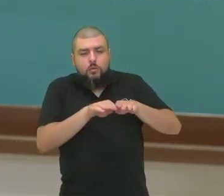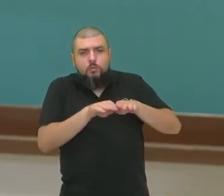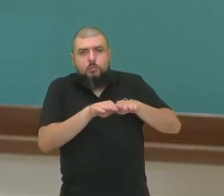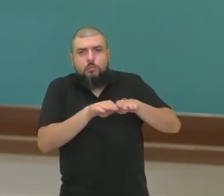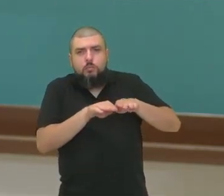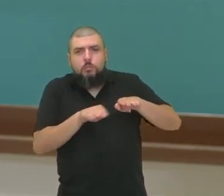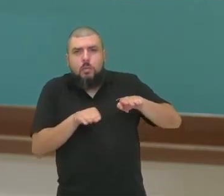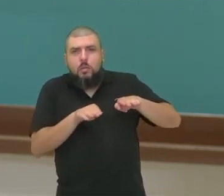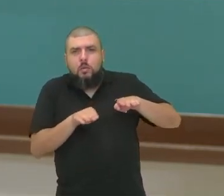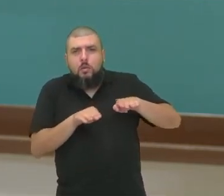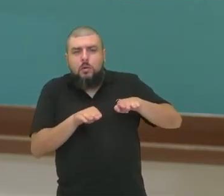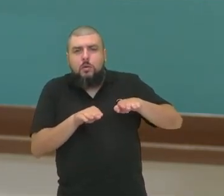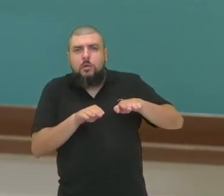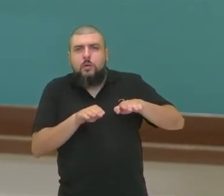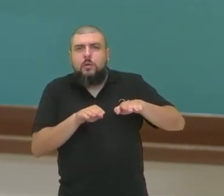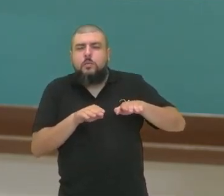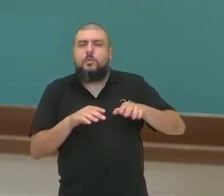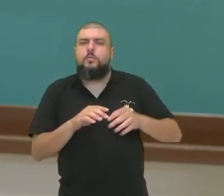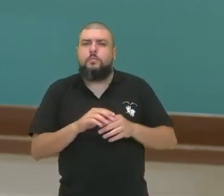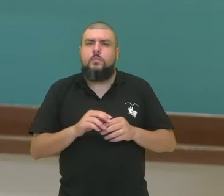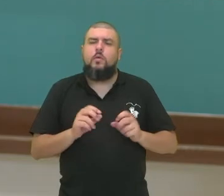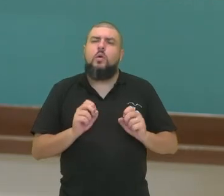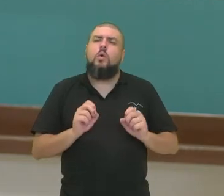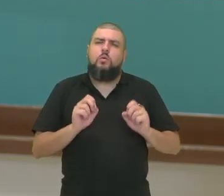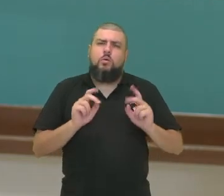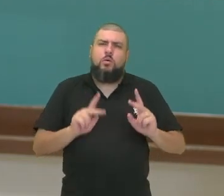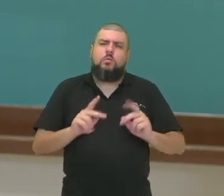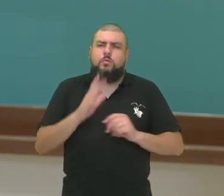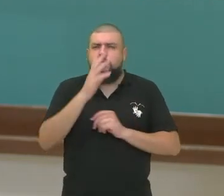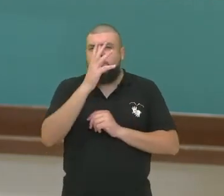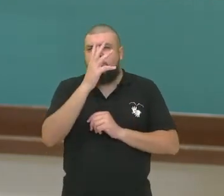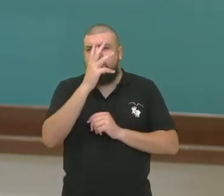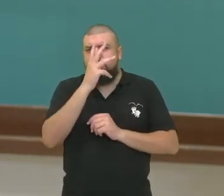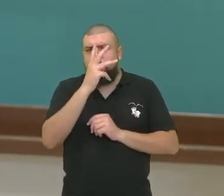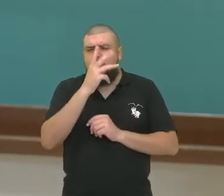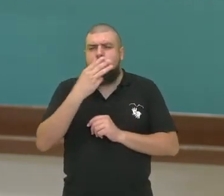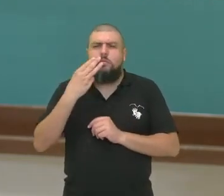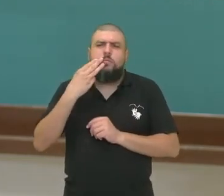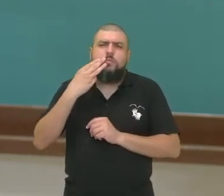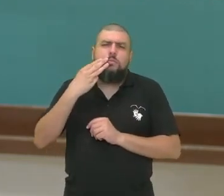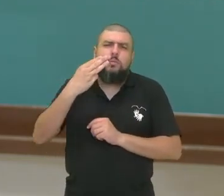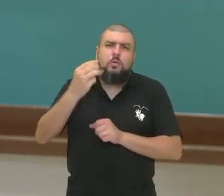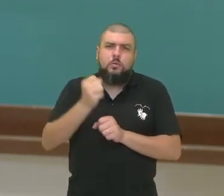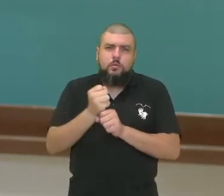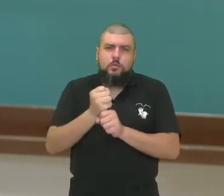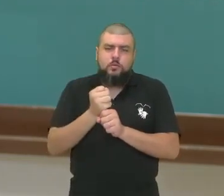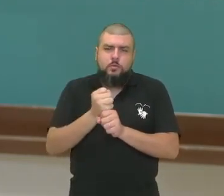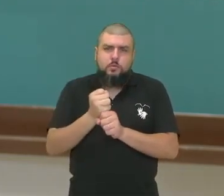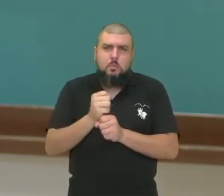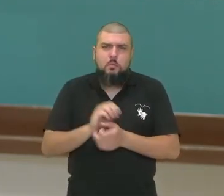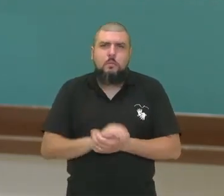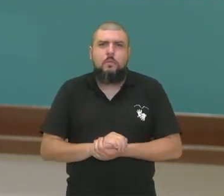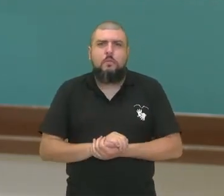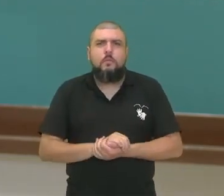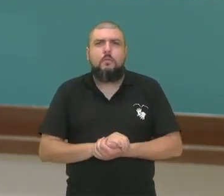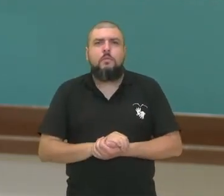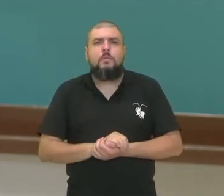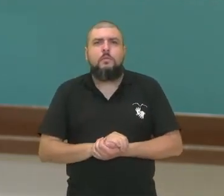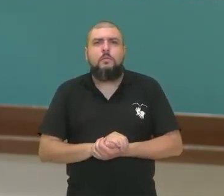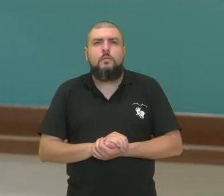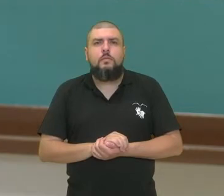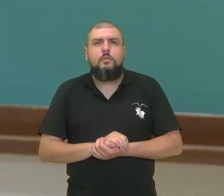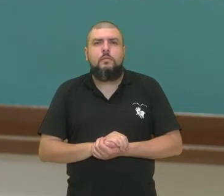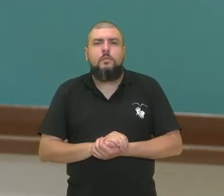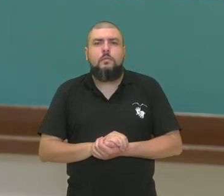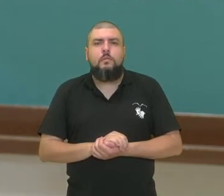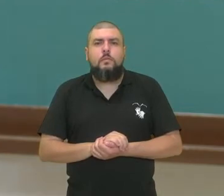do restante do continente. Claro que isso vai demorar aí muitos milhares e milhões de anos para acontecer, tá bom? Muito bem, então vamos focar